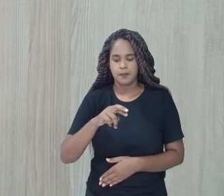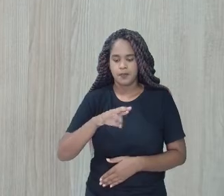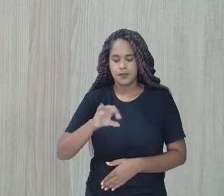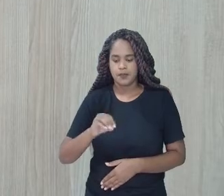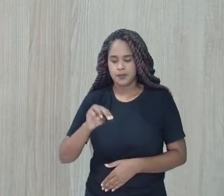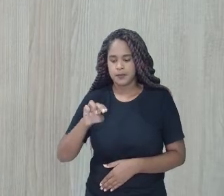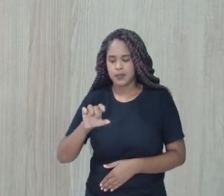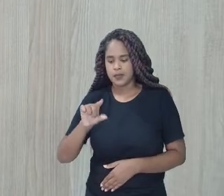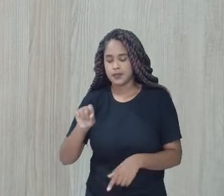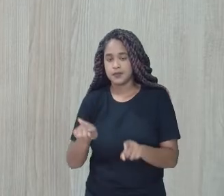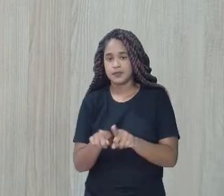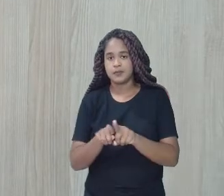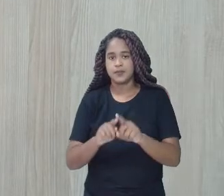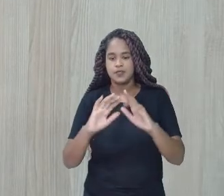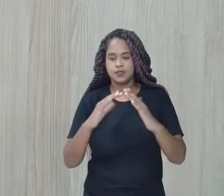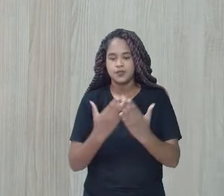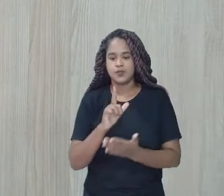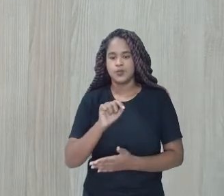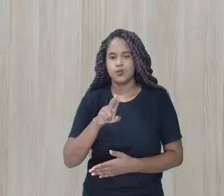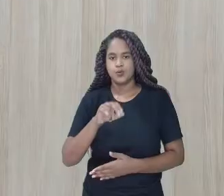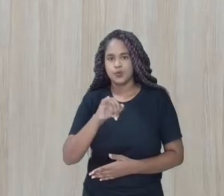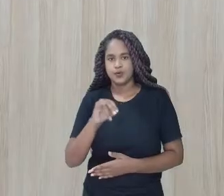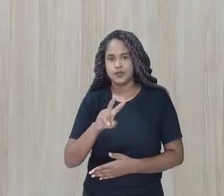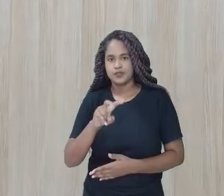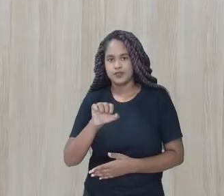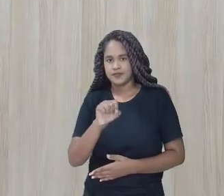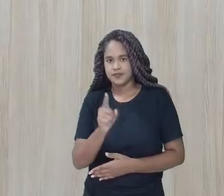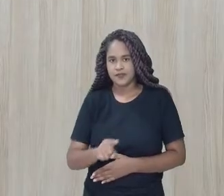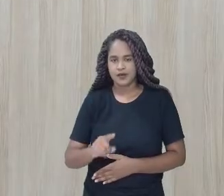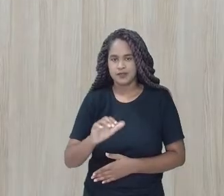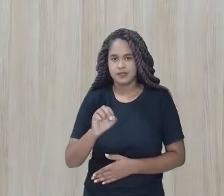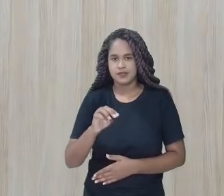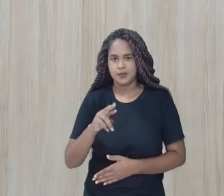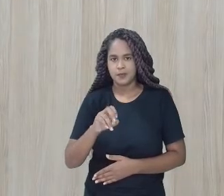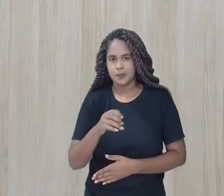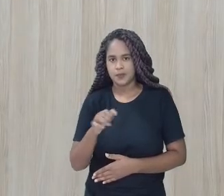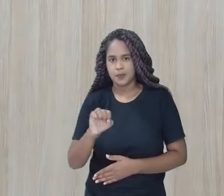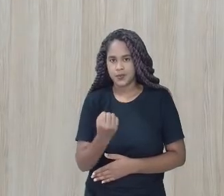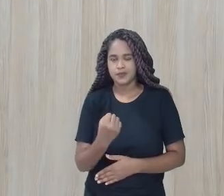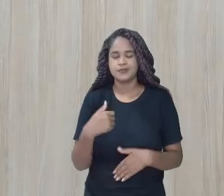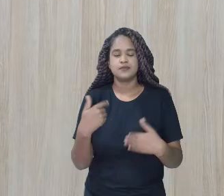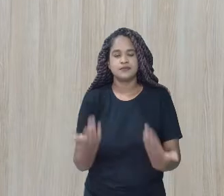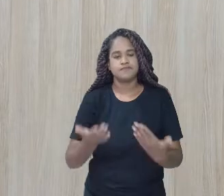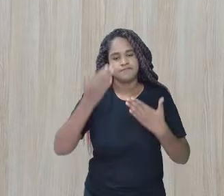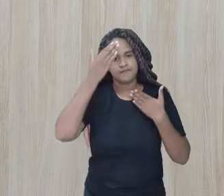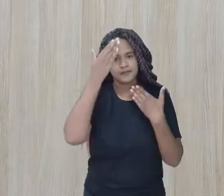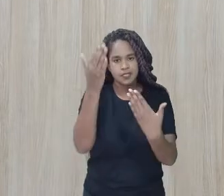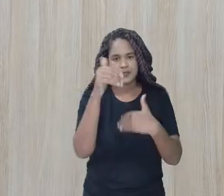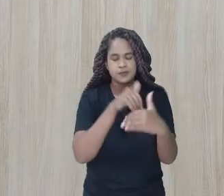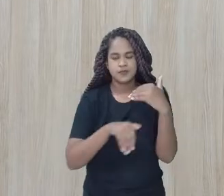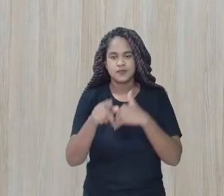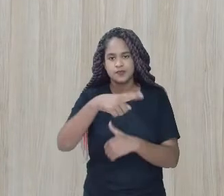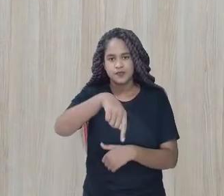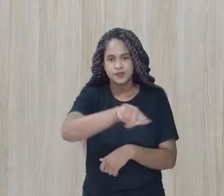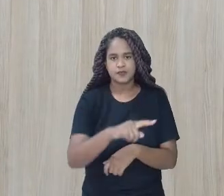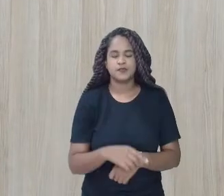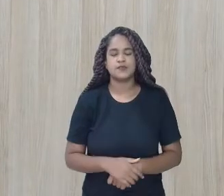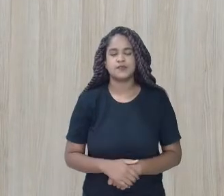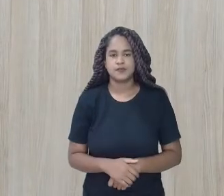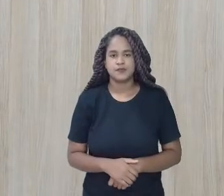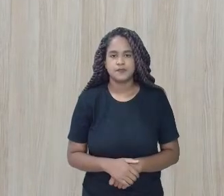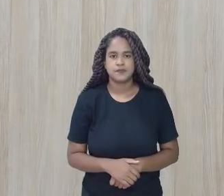Melo e Luiz Vaz de Camões. Gente, muito obrigada pela participação de vocês, Mário Melo e Luiz Vaz de